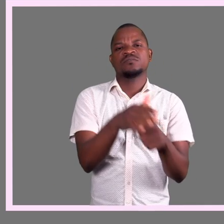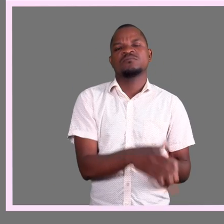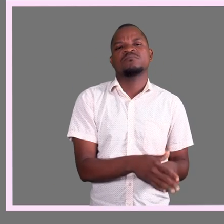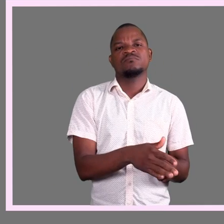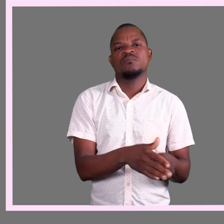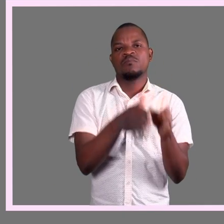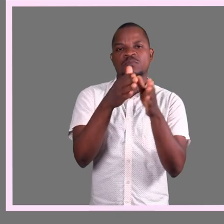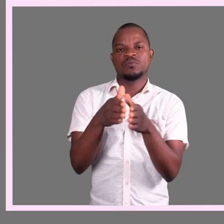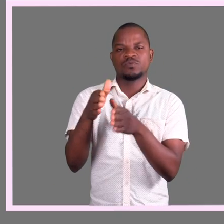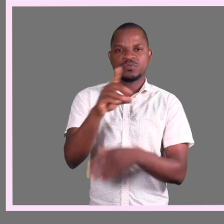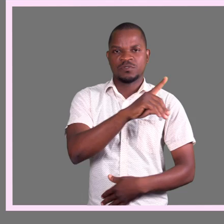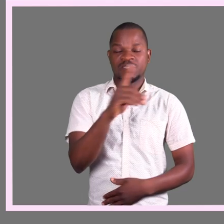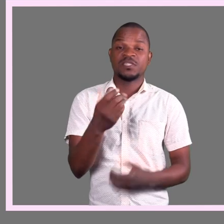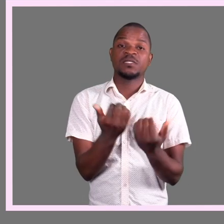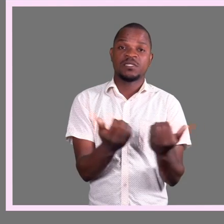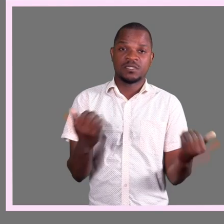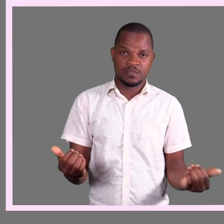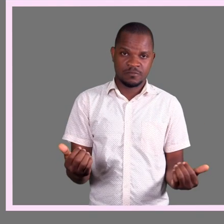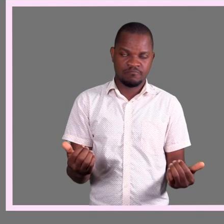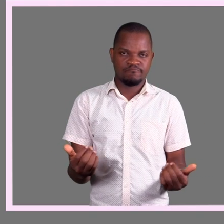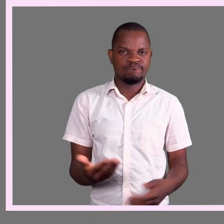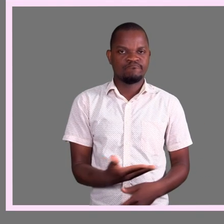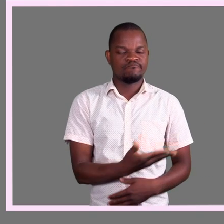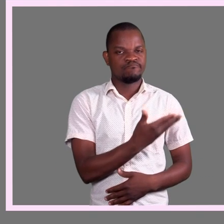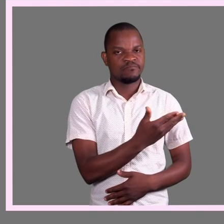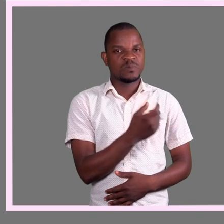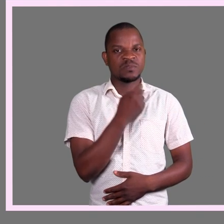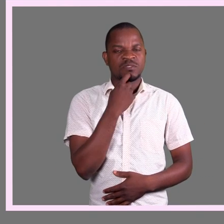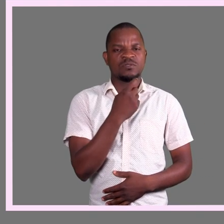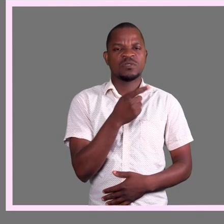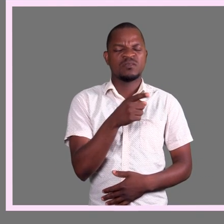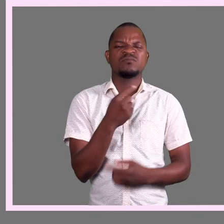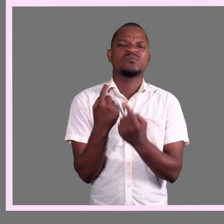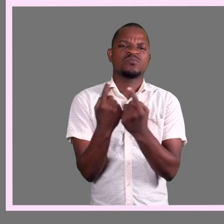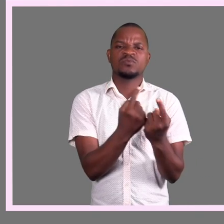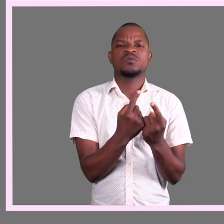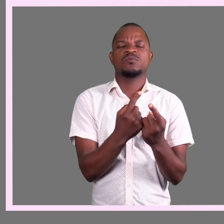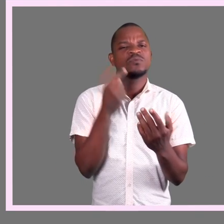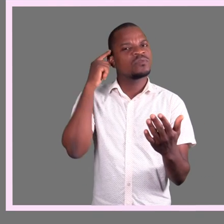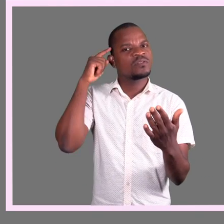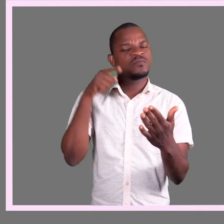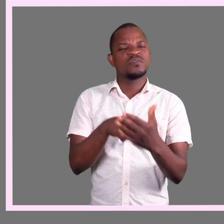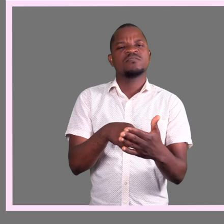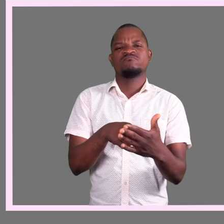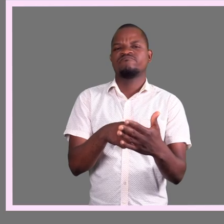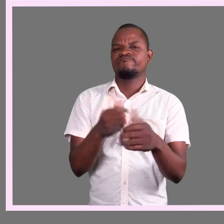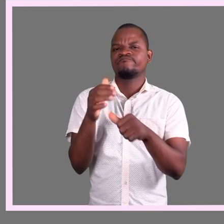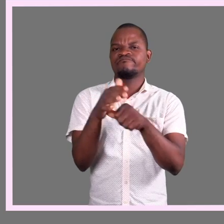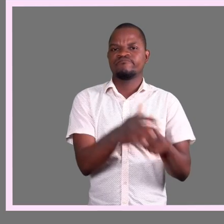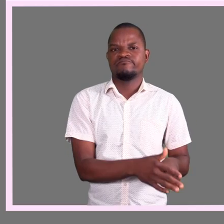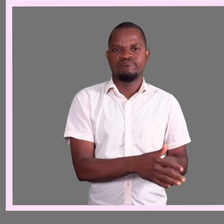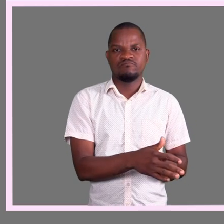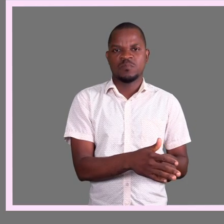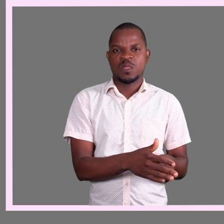situação de discriminação. Que quer dizer, que se eu não tenho direito a ter um televisor, não tenho direito a ter uma casa.